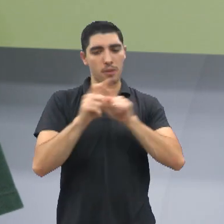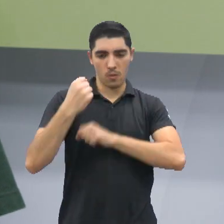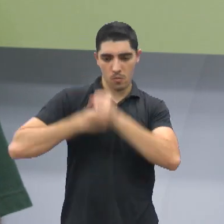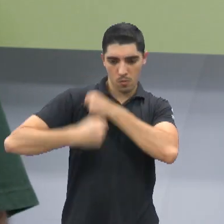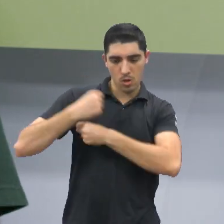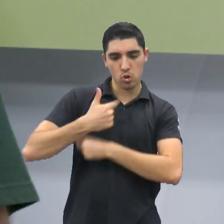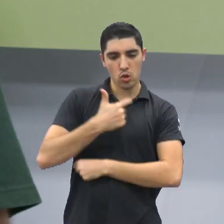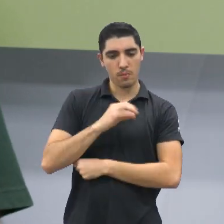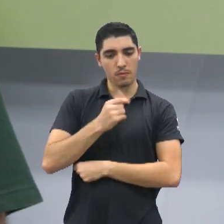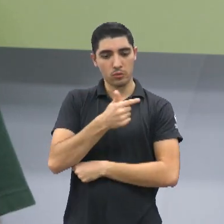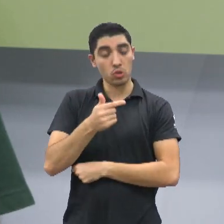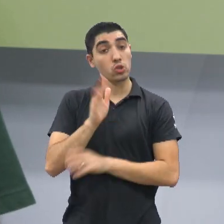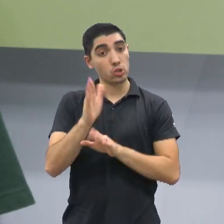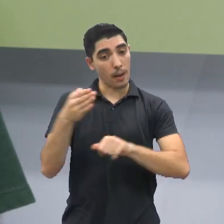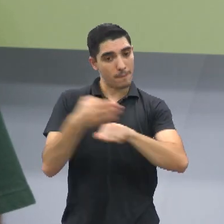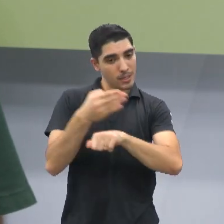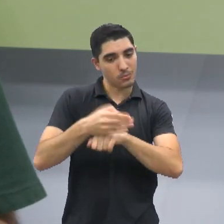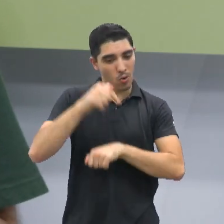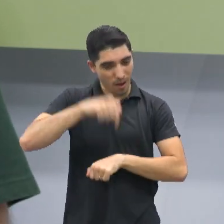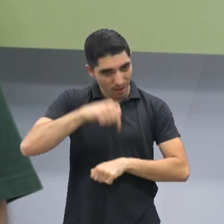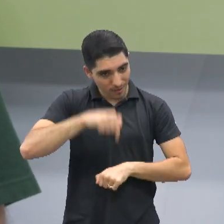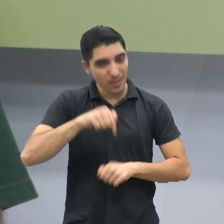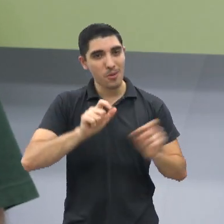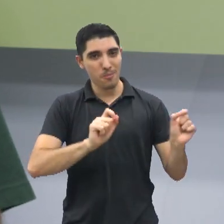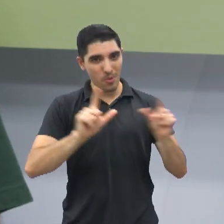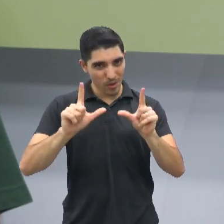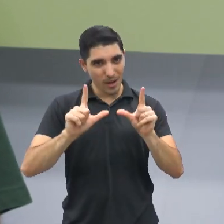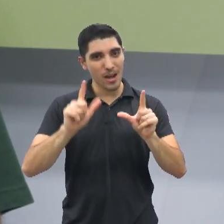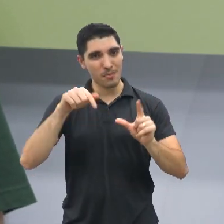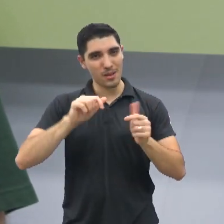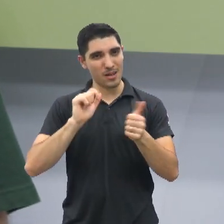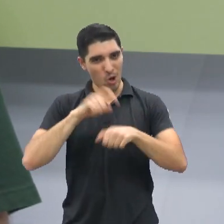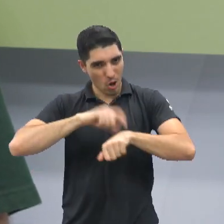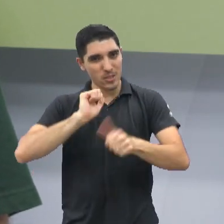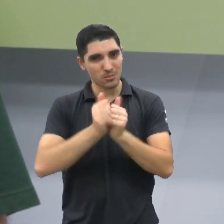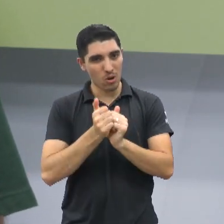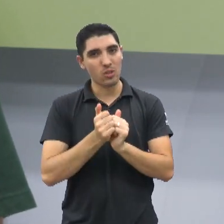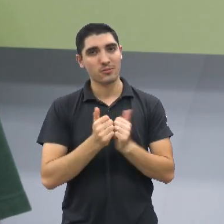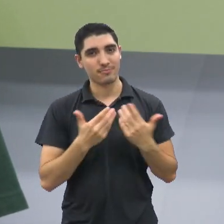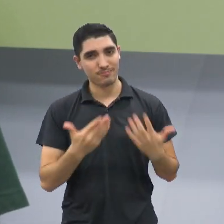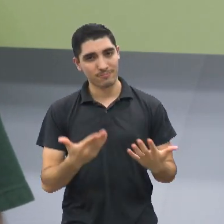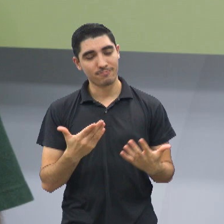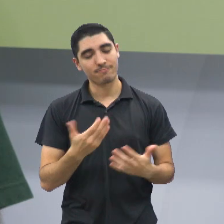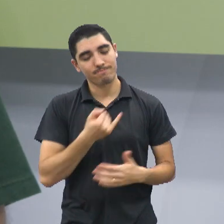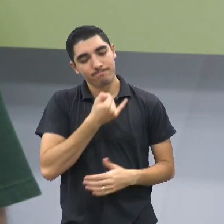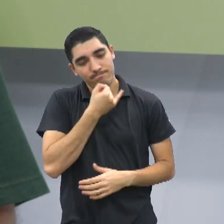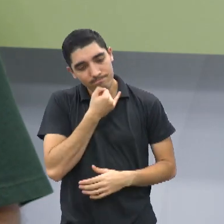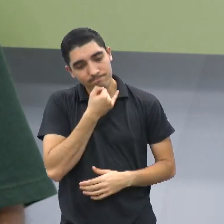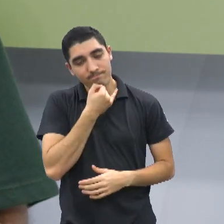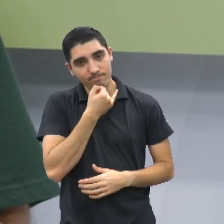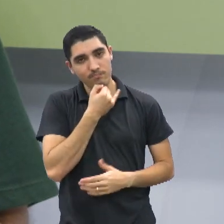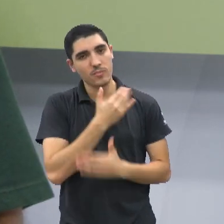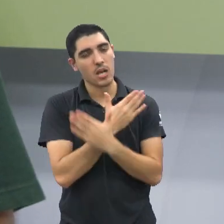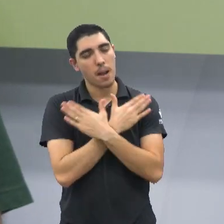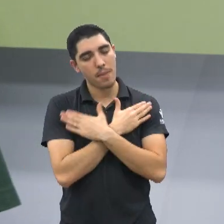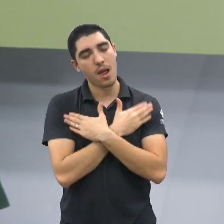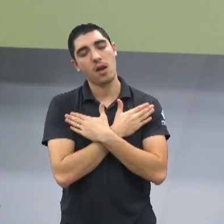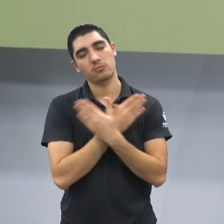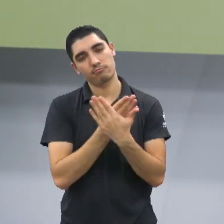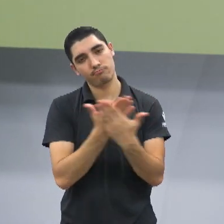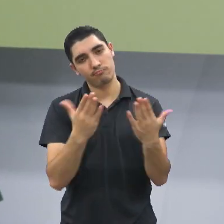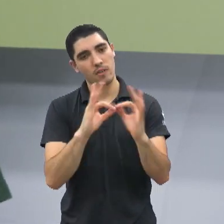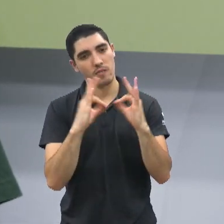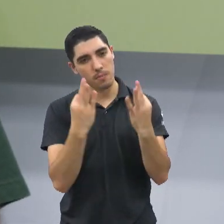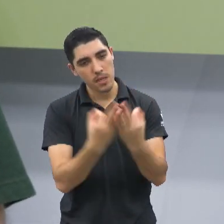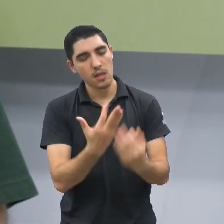estúdio assim que assinou a saf enfim ó Pedro Prof São José e infelizmente um abraço nosso aqui pra família pros